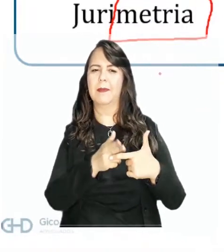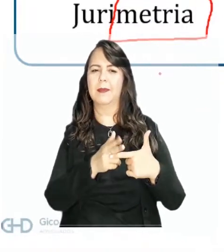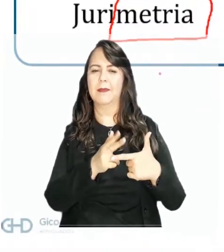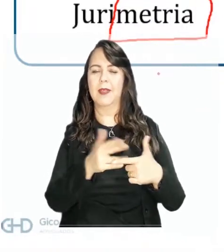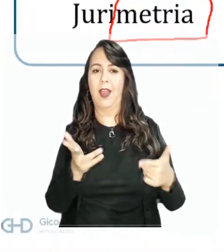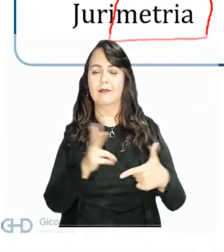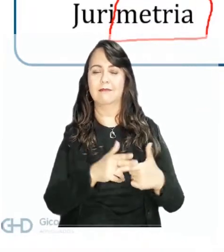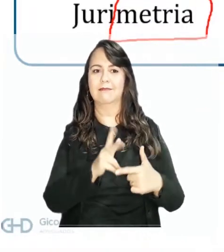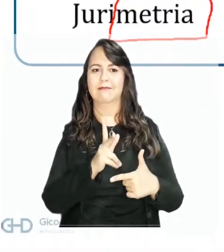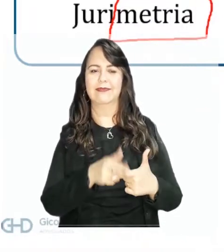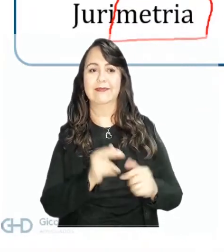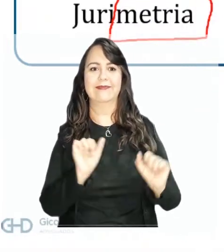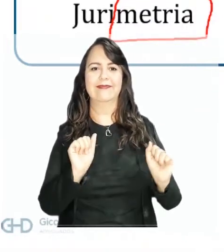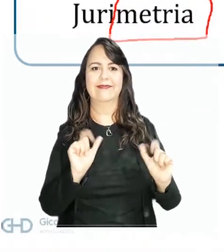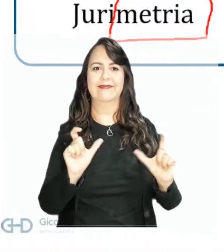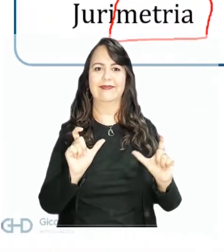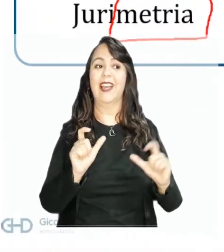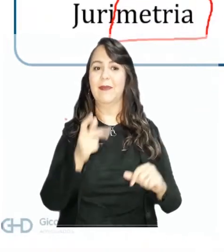povo enjoado.